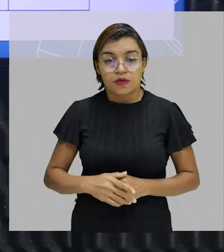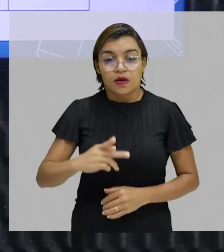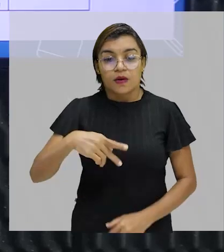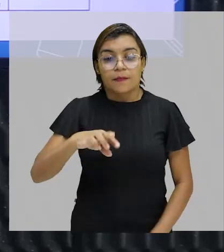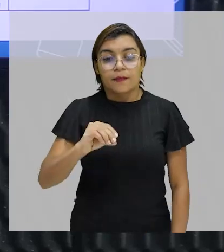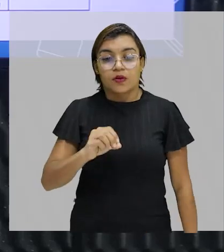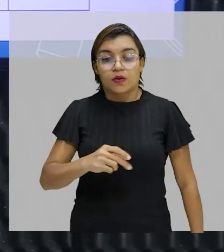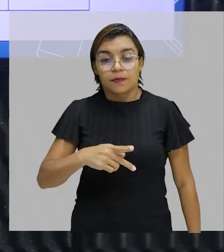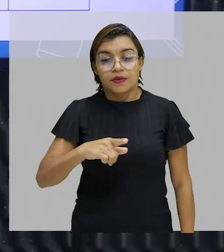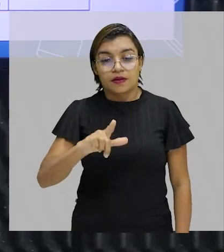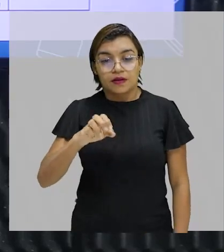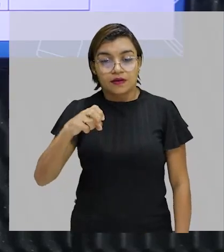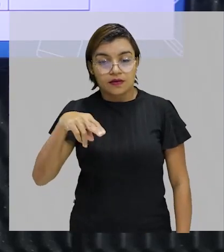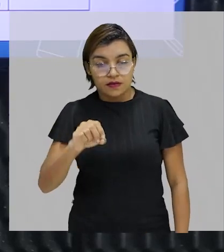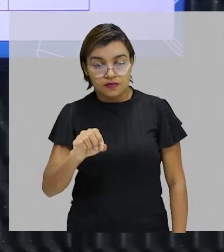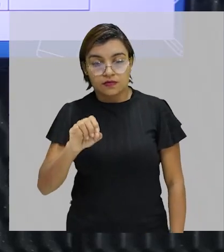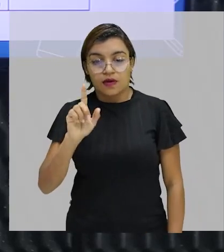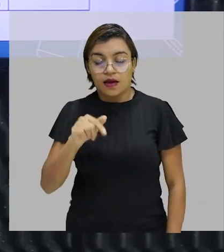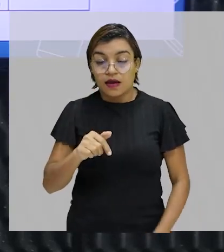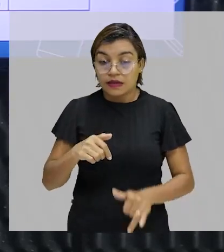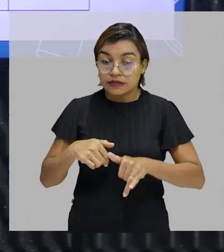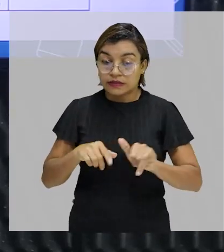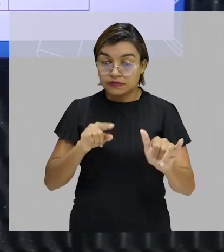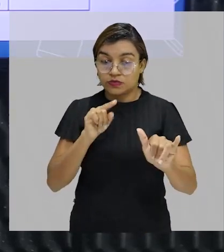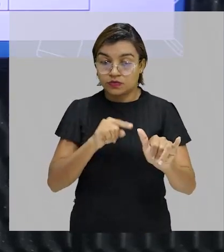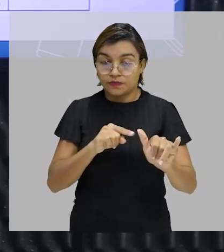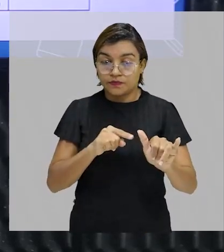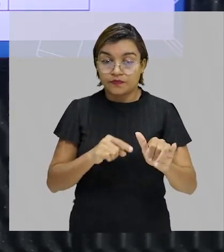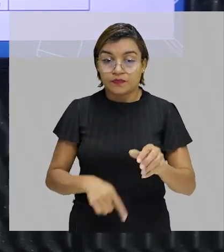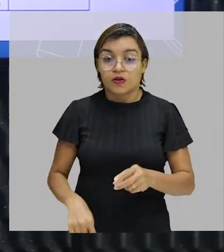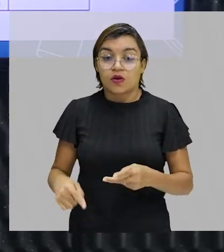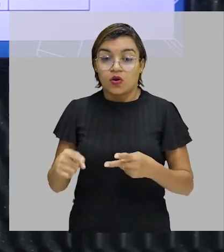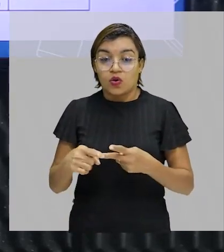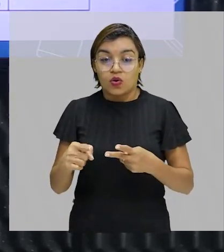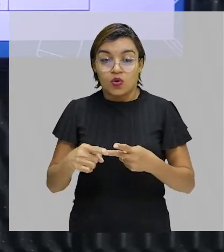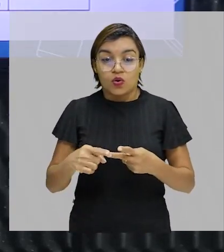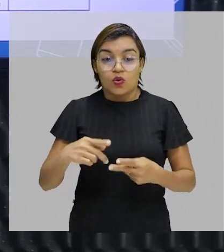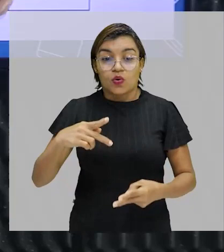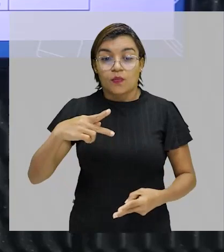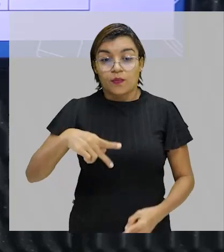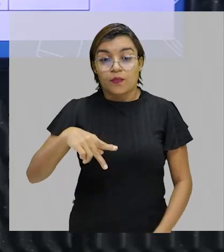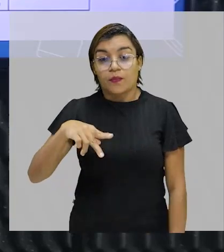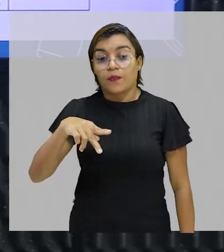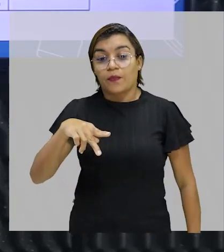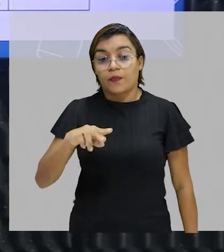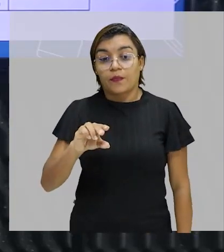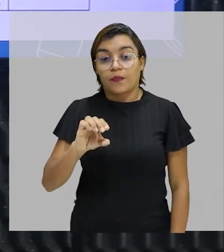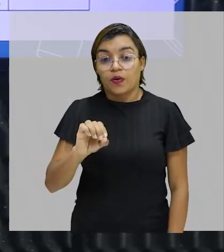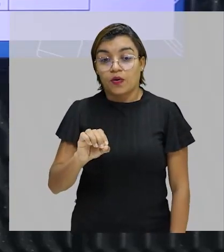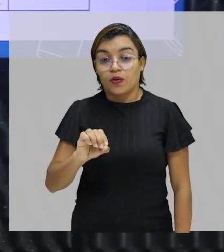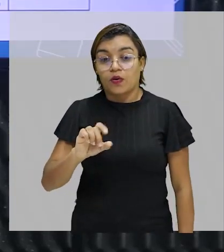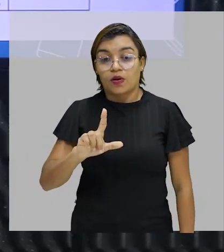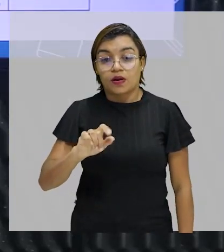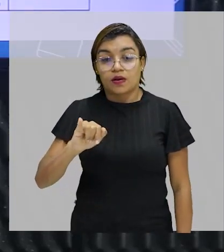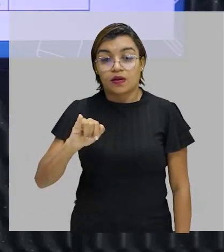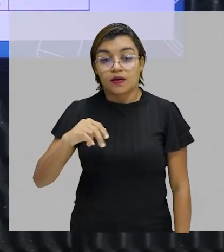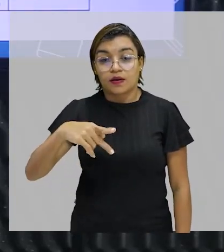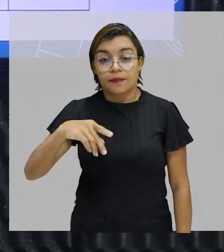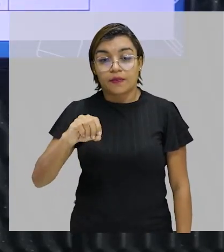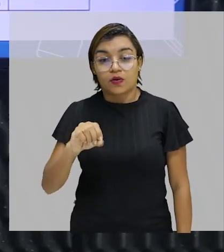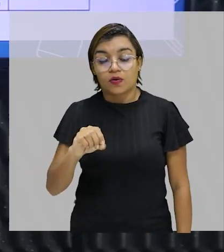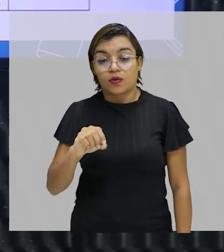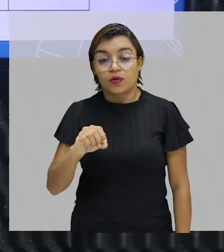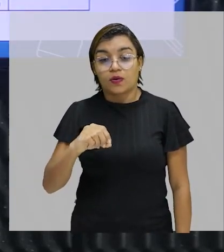polímero Y. O polipropileno é o que? São fibras, nós vamos utilizar ele